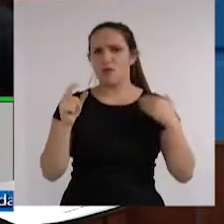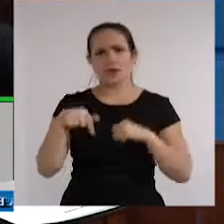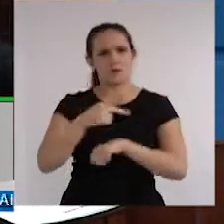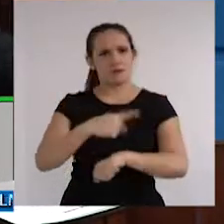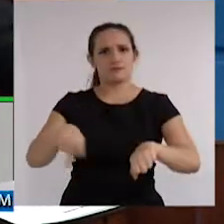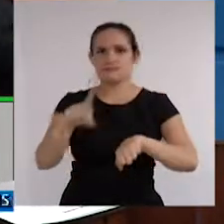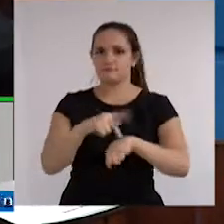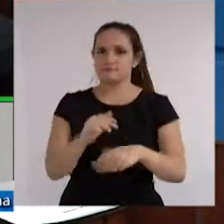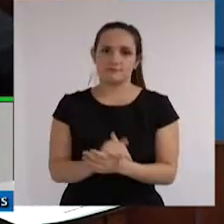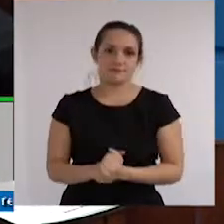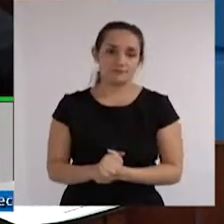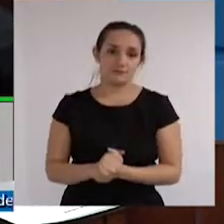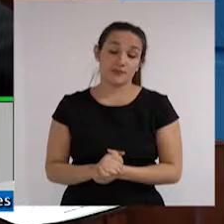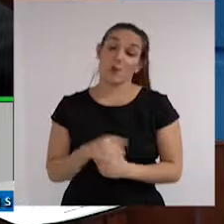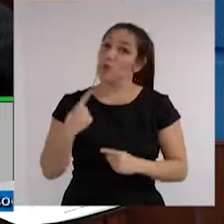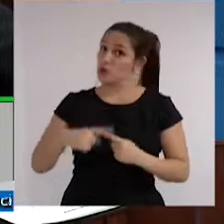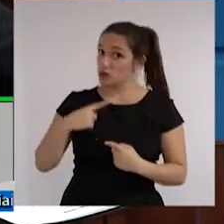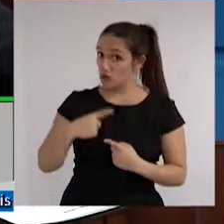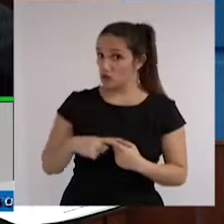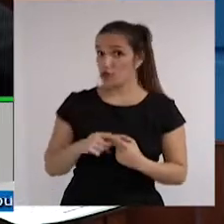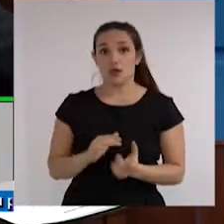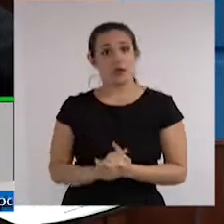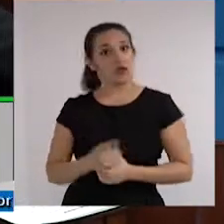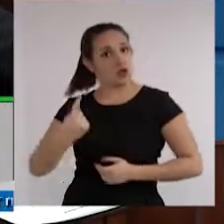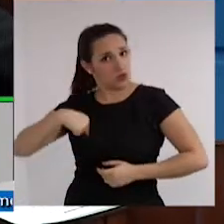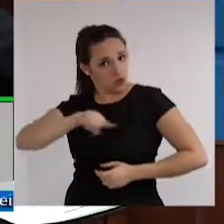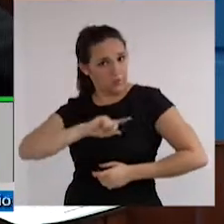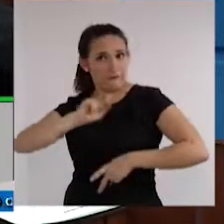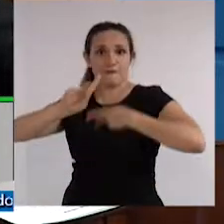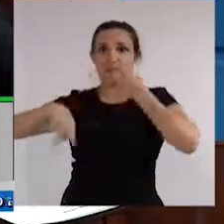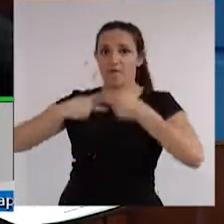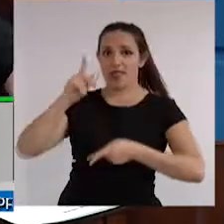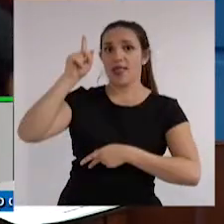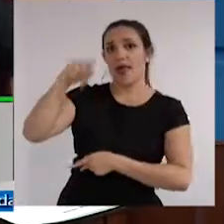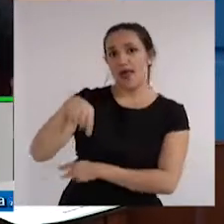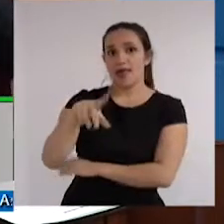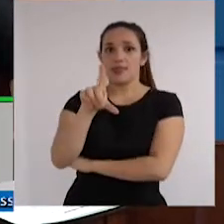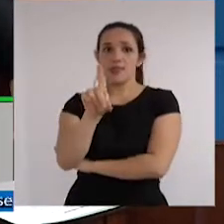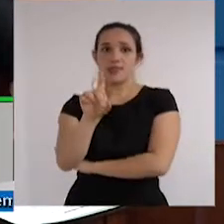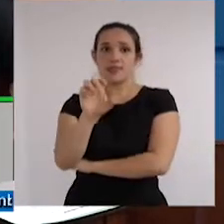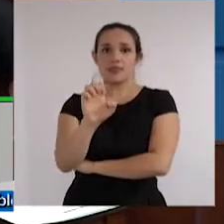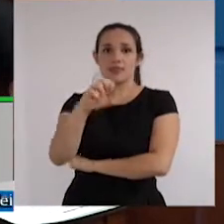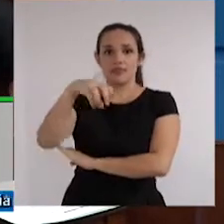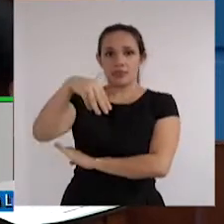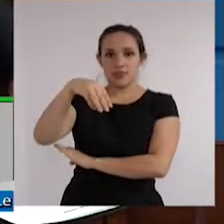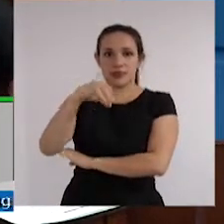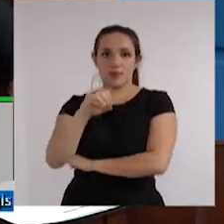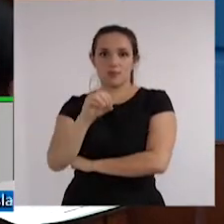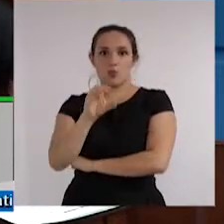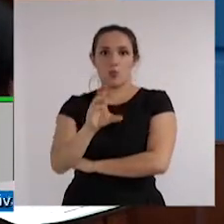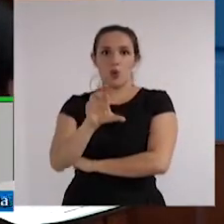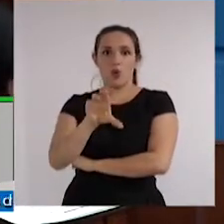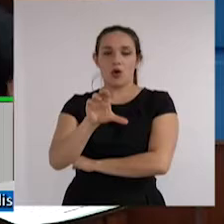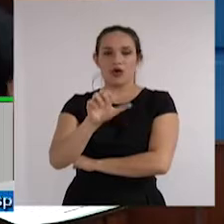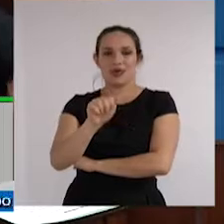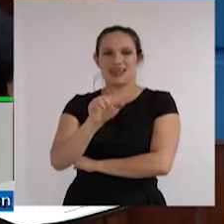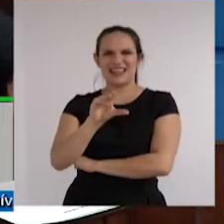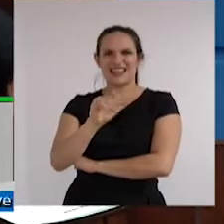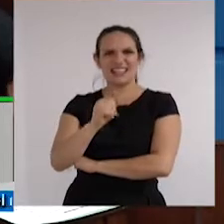que nós consideramos a democracia um valor e lutamos por